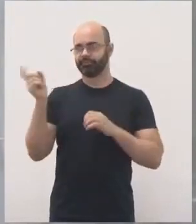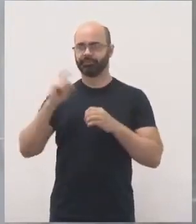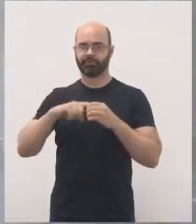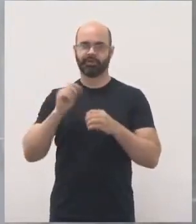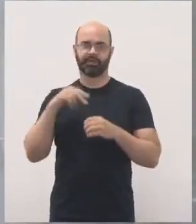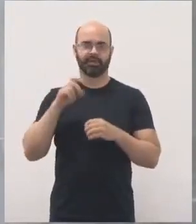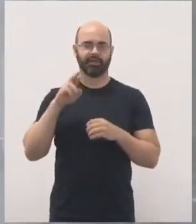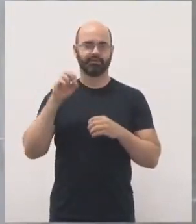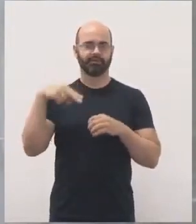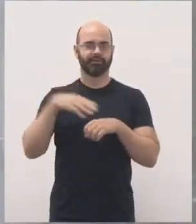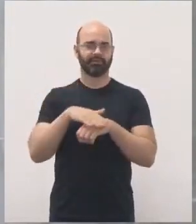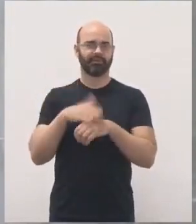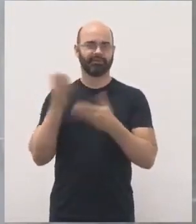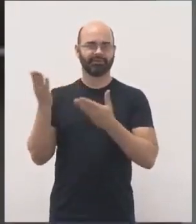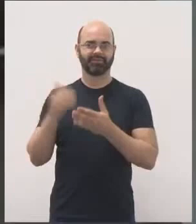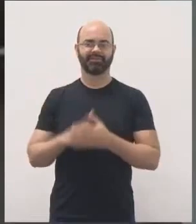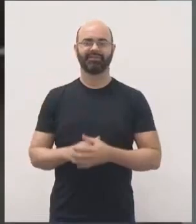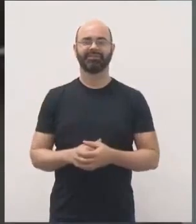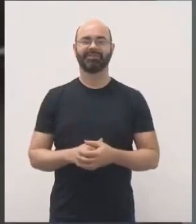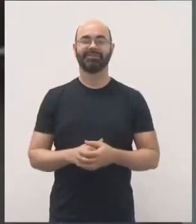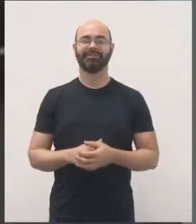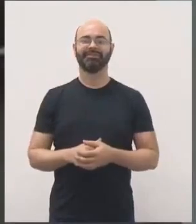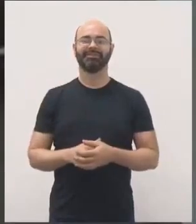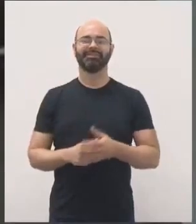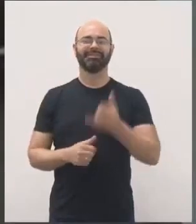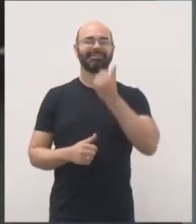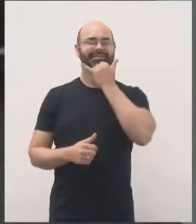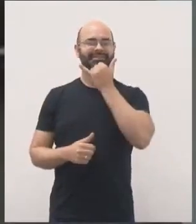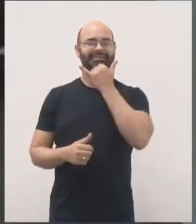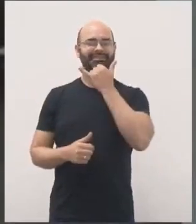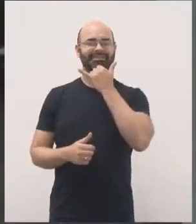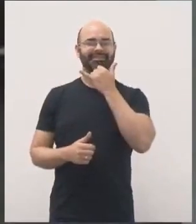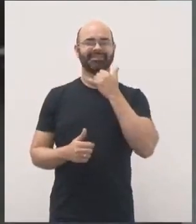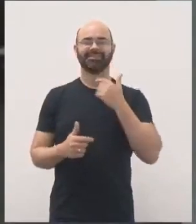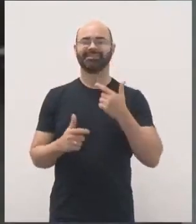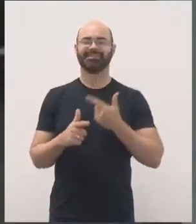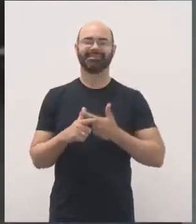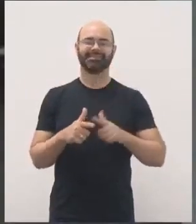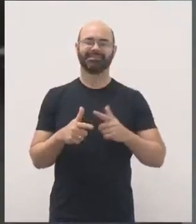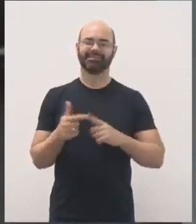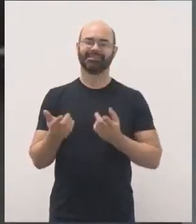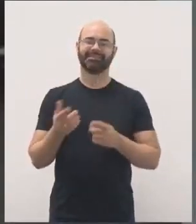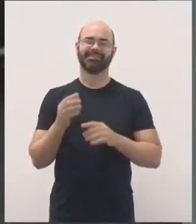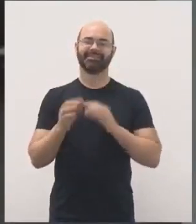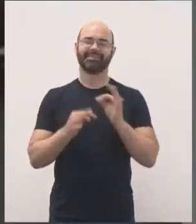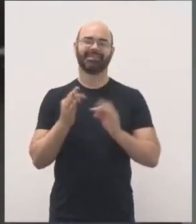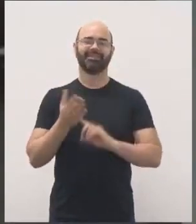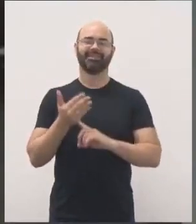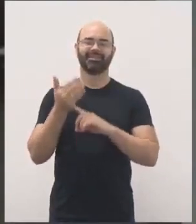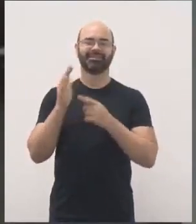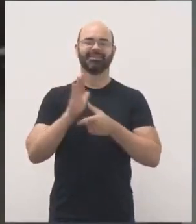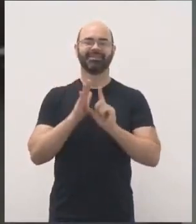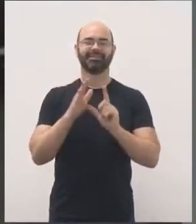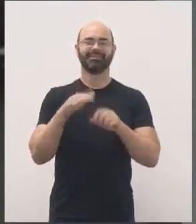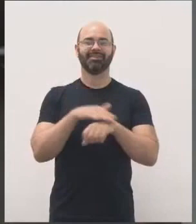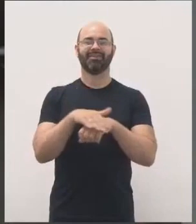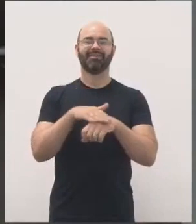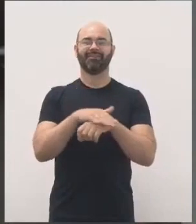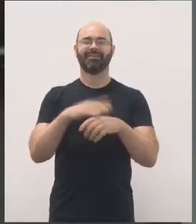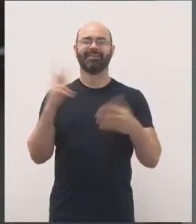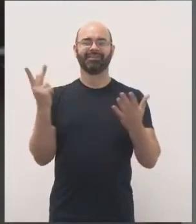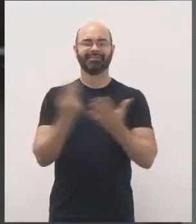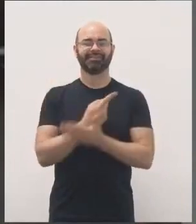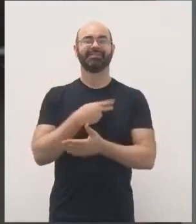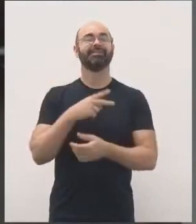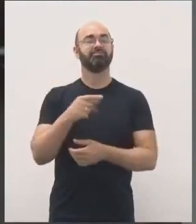lá. Bom, desculpa, né? Coisas de mundo tecnológico. A gente estava conversando antes de entrar ao vivo, aí